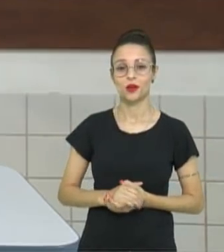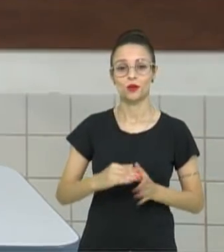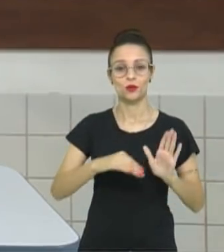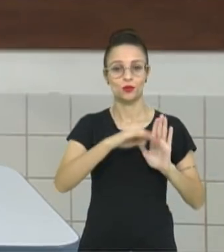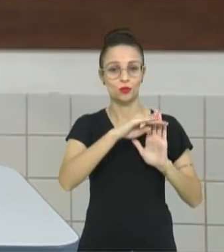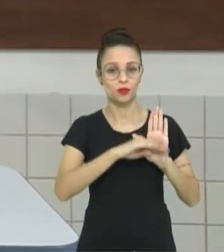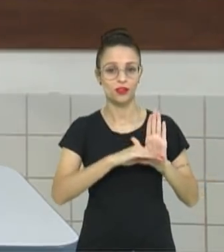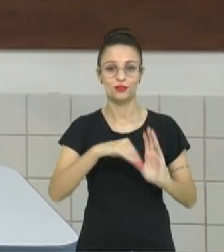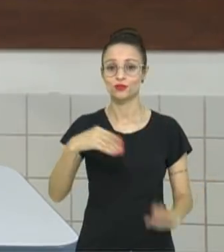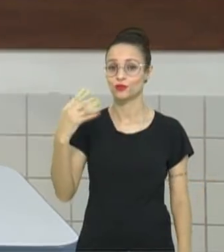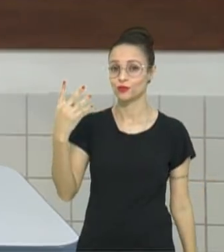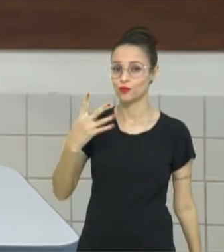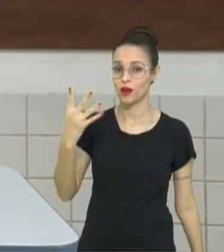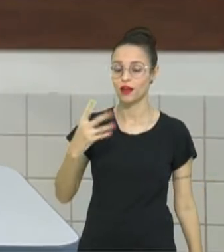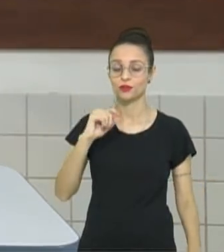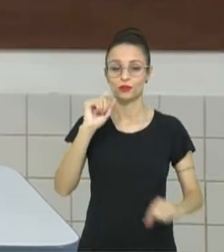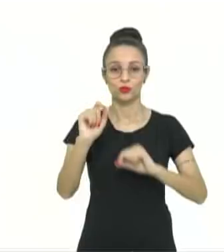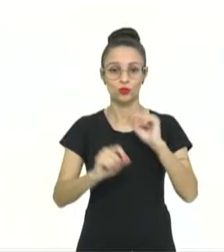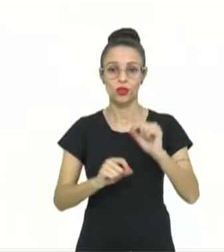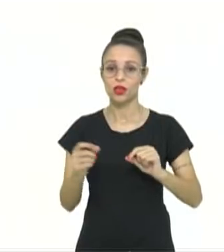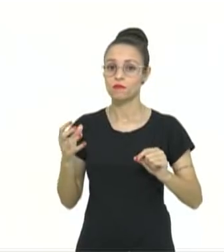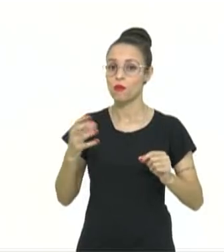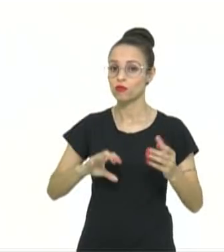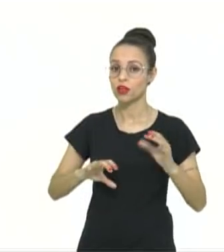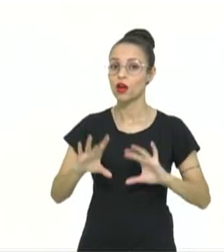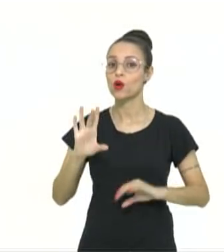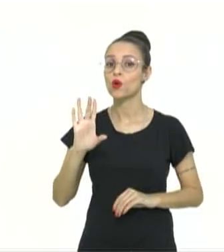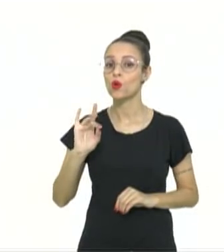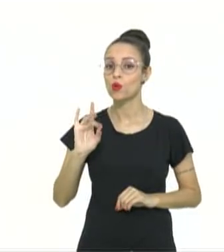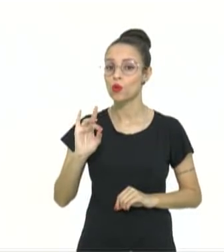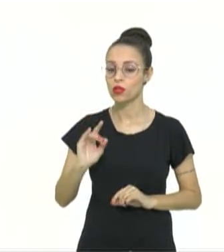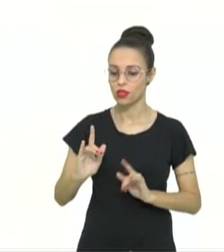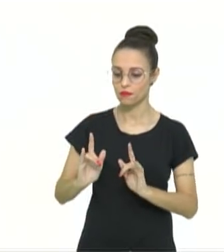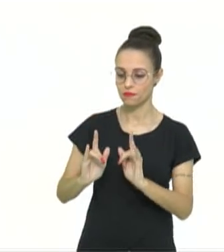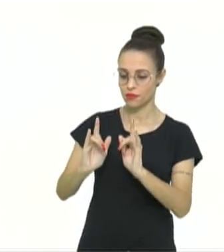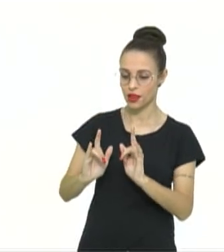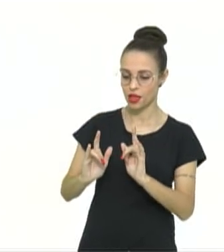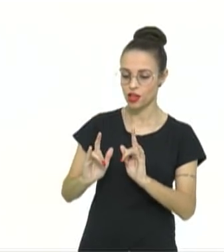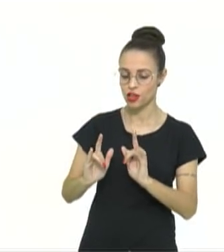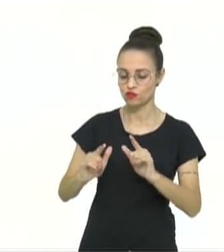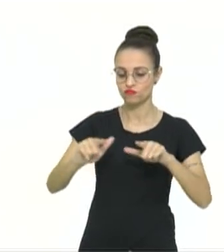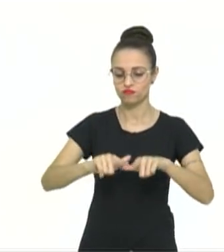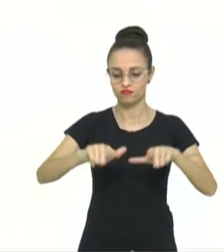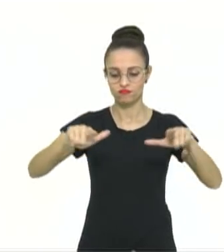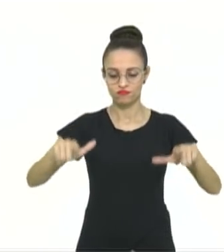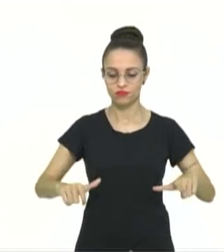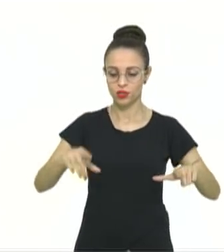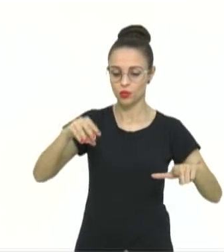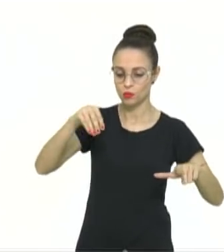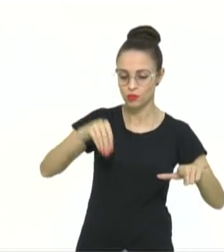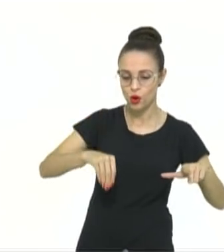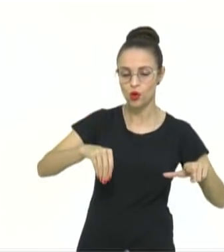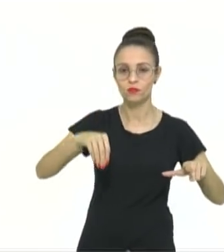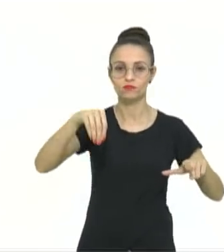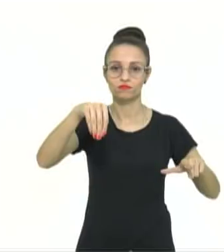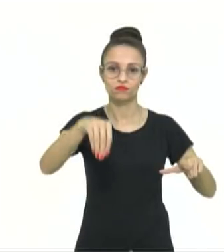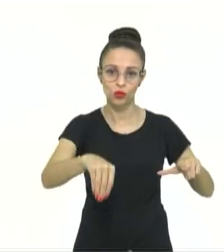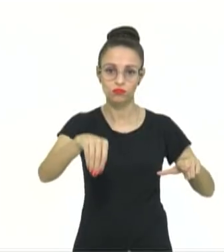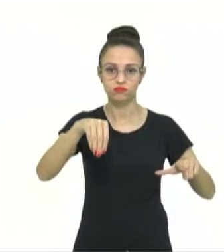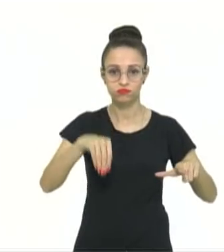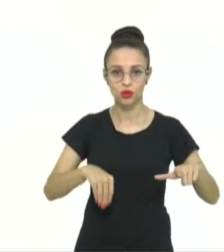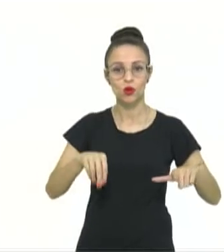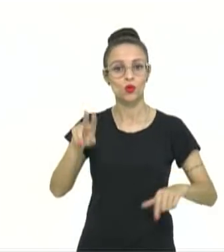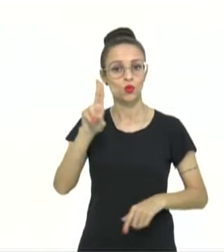a gente já fez aquela montagem que foi colar, né, colar o prédio, colar a árvore, usando, né, as medidas